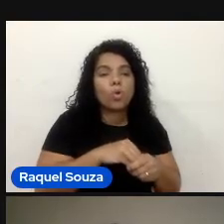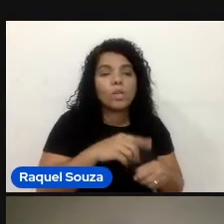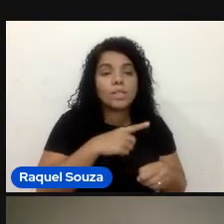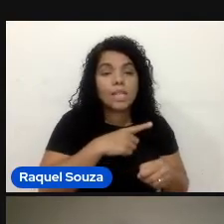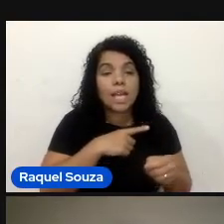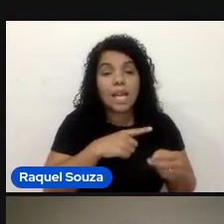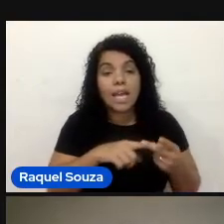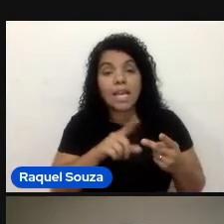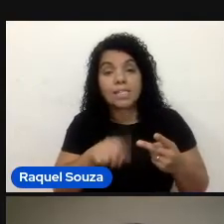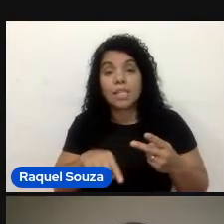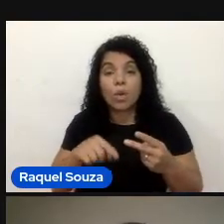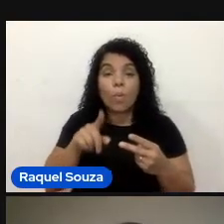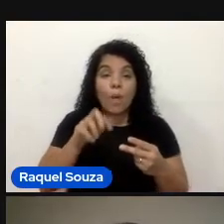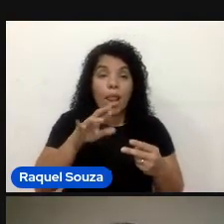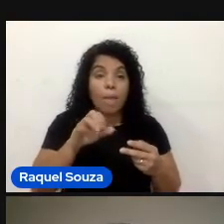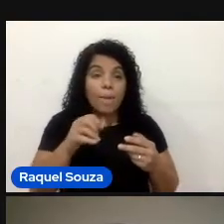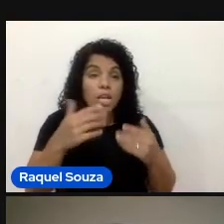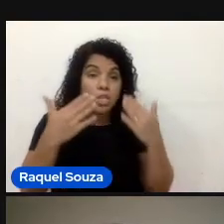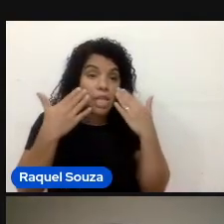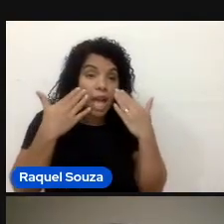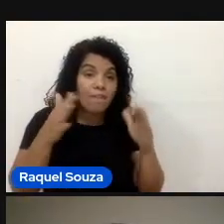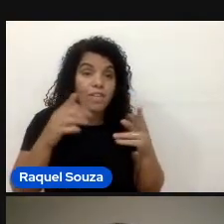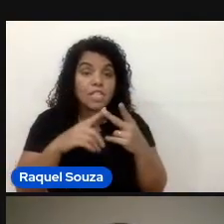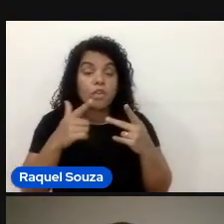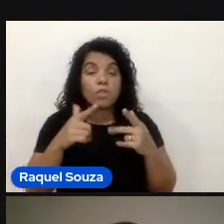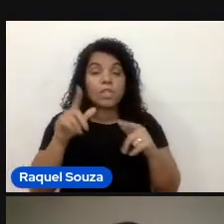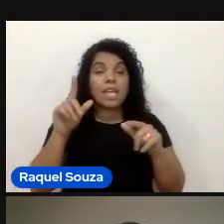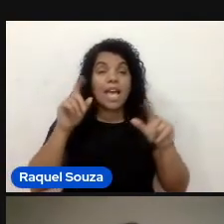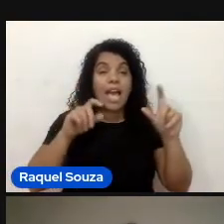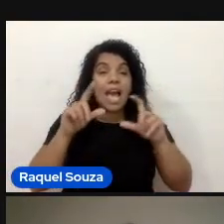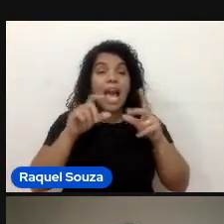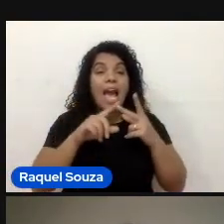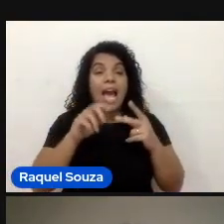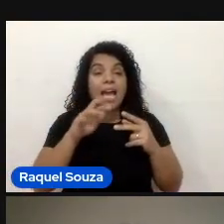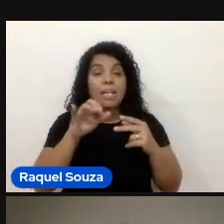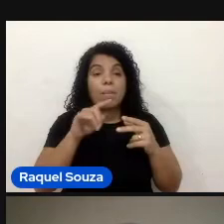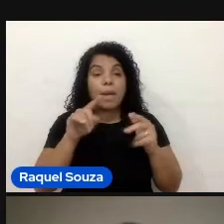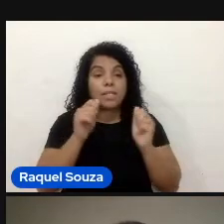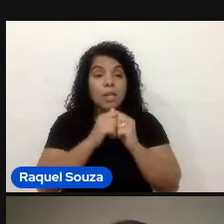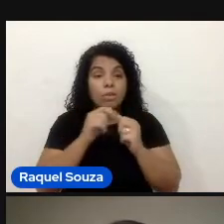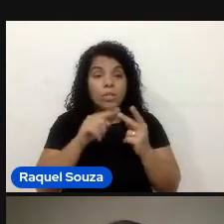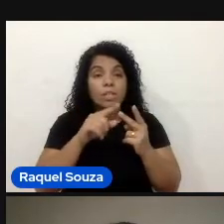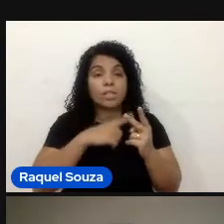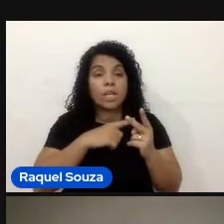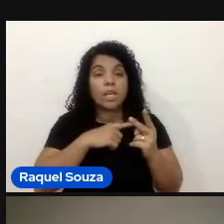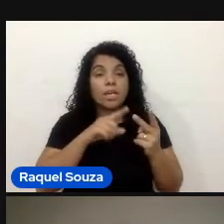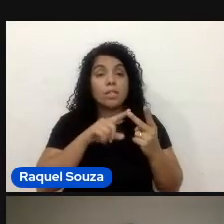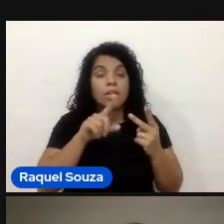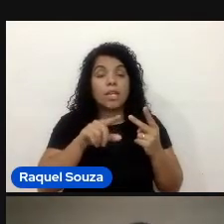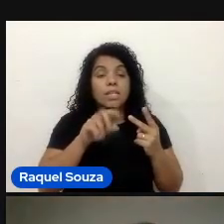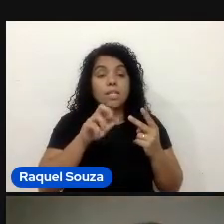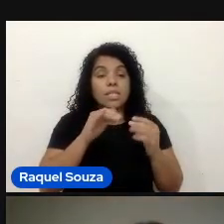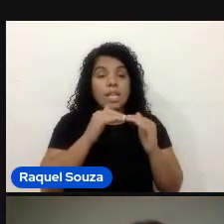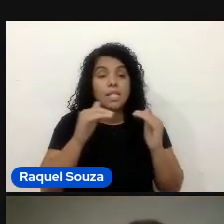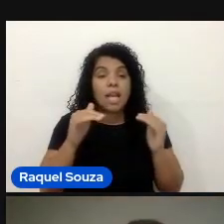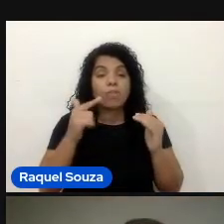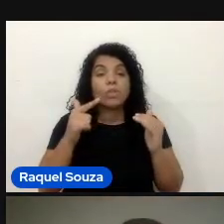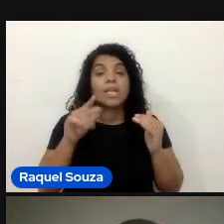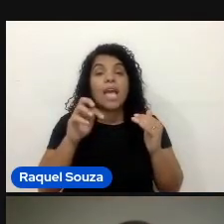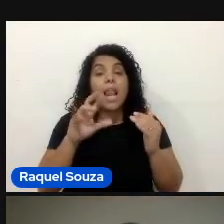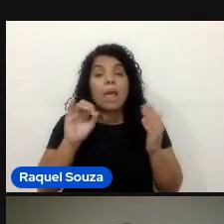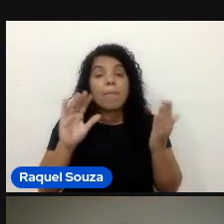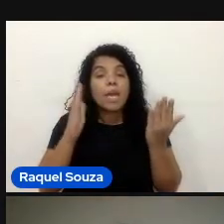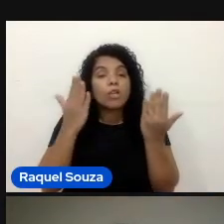visível, não ter animações acontecendo, estar clicável, não ter nenhum elemento sobrepondo